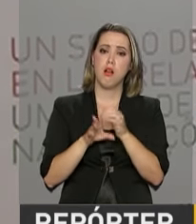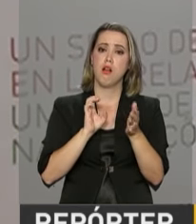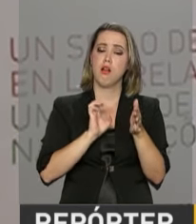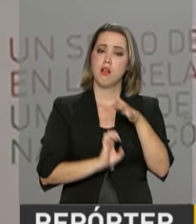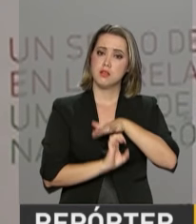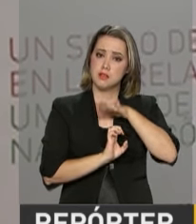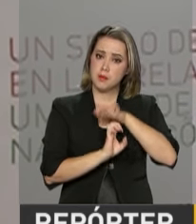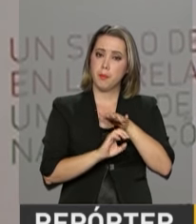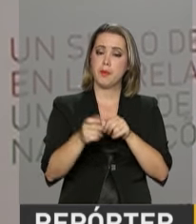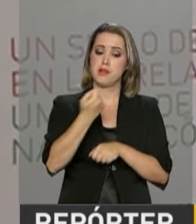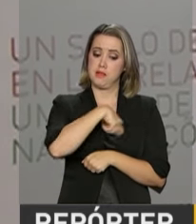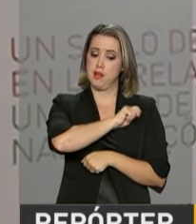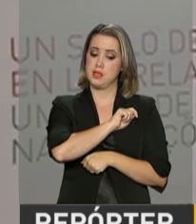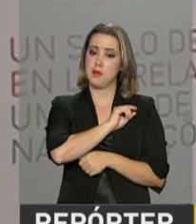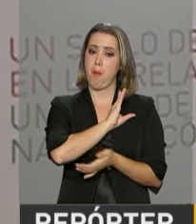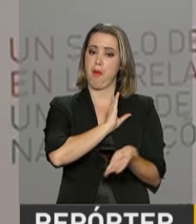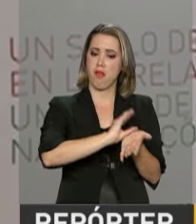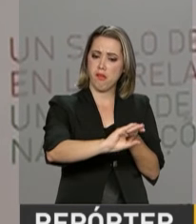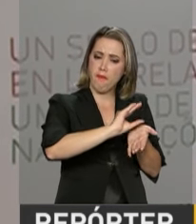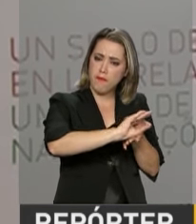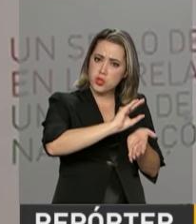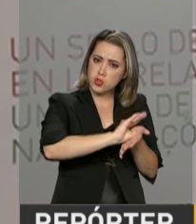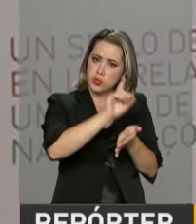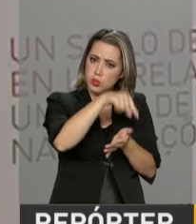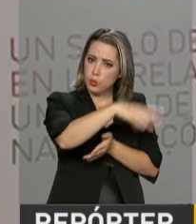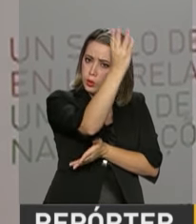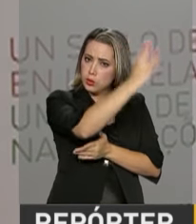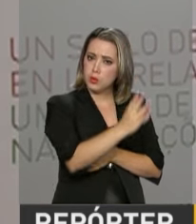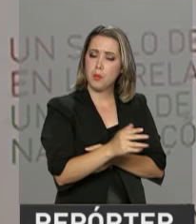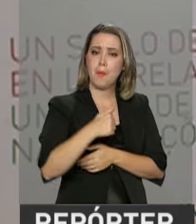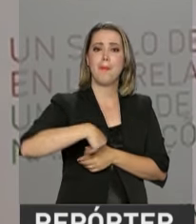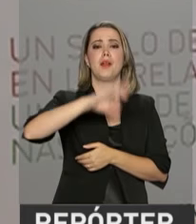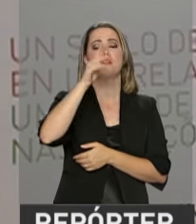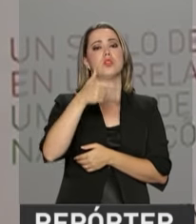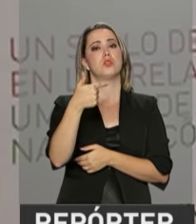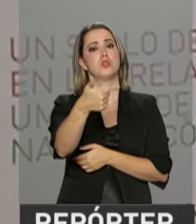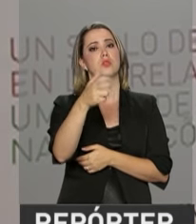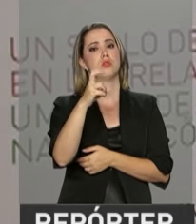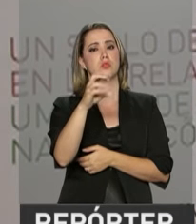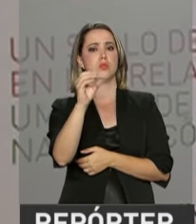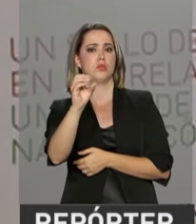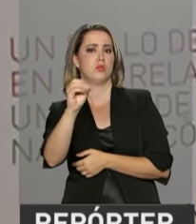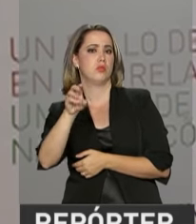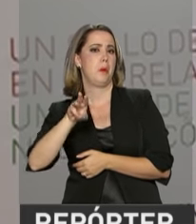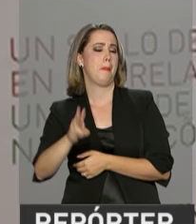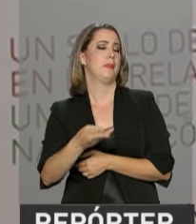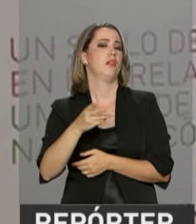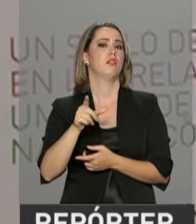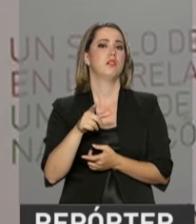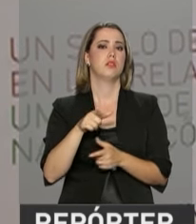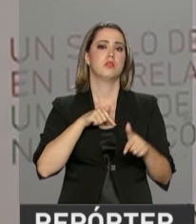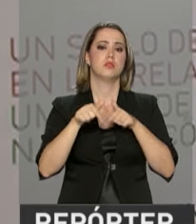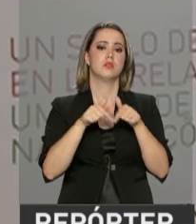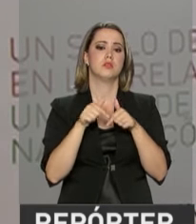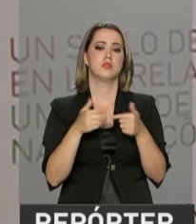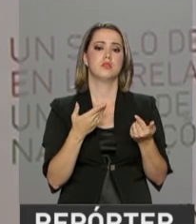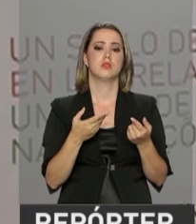investimento mais de 214 mil empregos diretos e mais de 200 mil indiretos